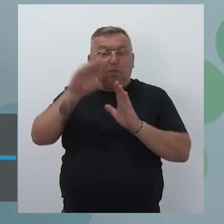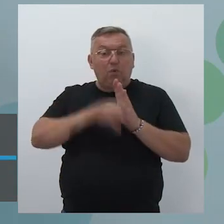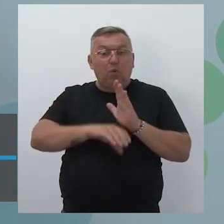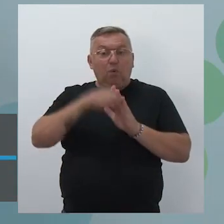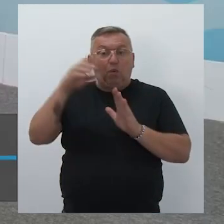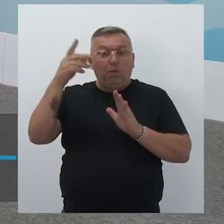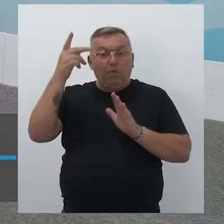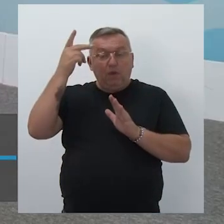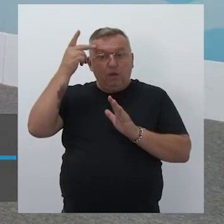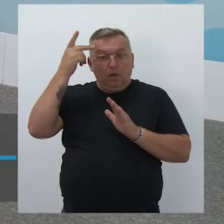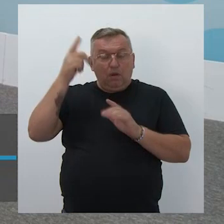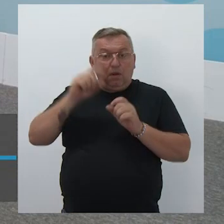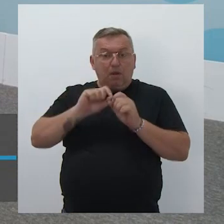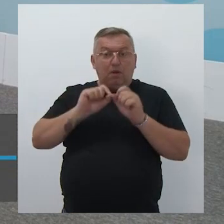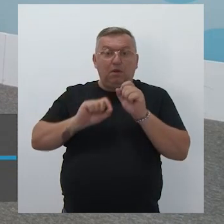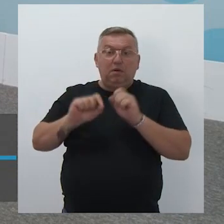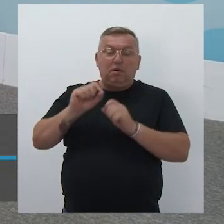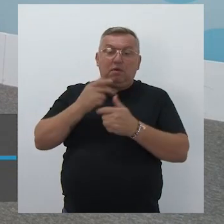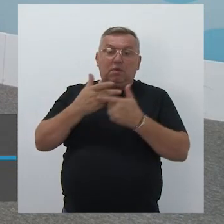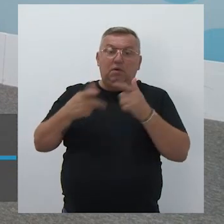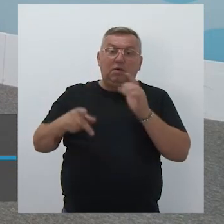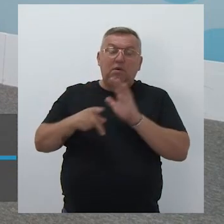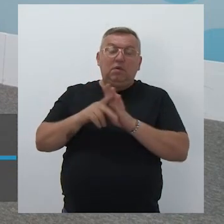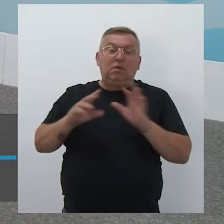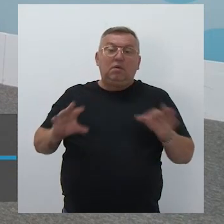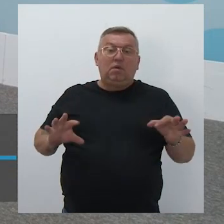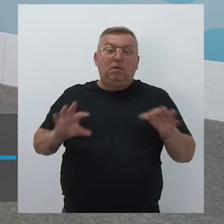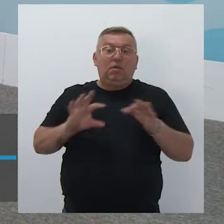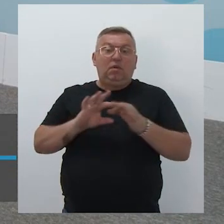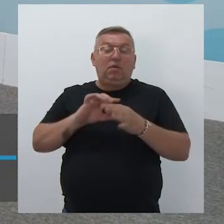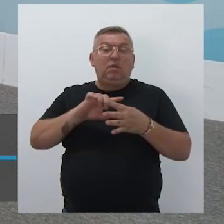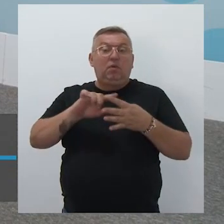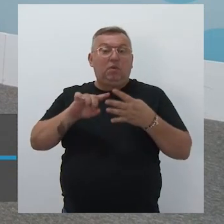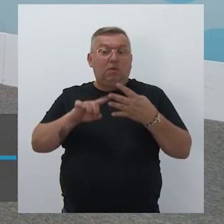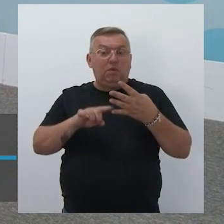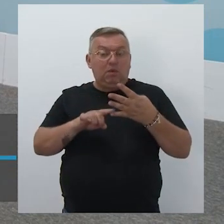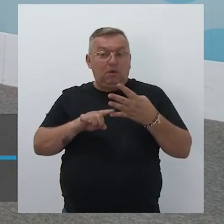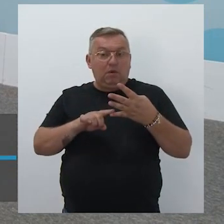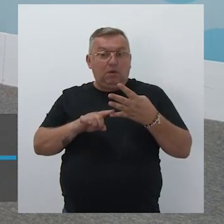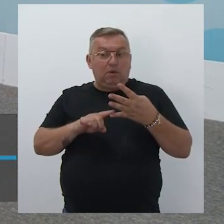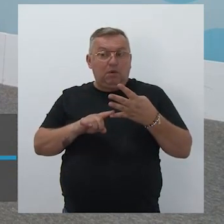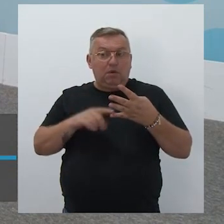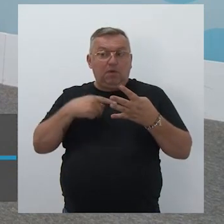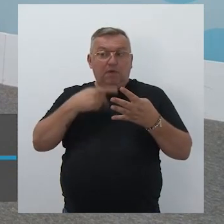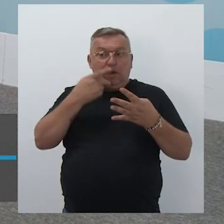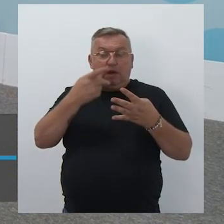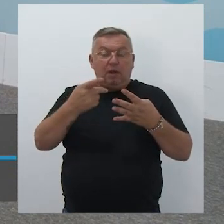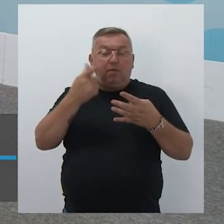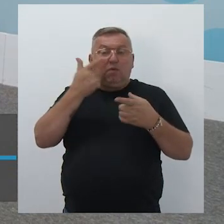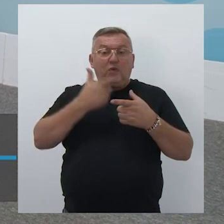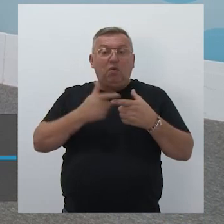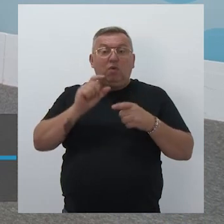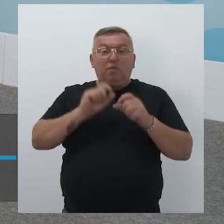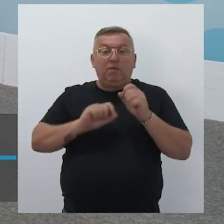é um fator, né, de conexão entre os quatro. Falaremos sobre isso a partir da perspectiva de cada um